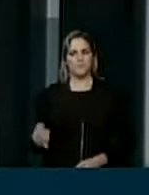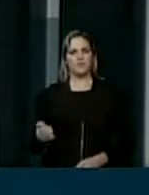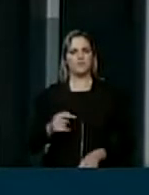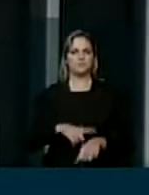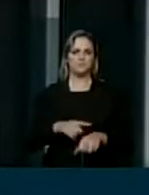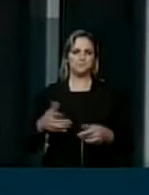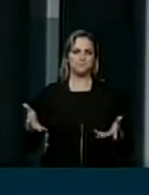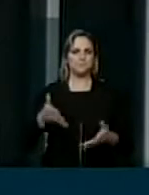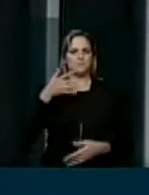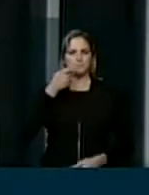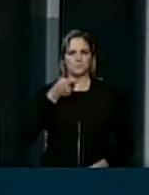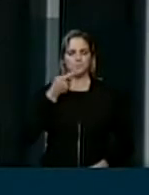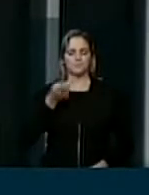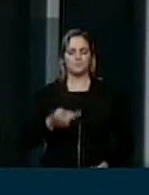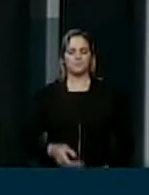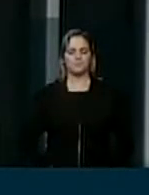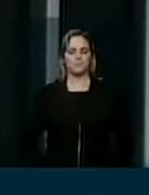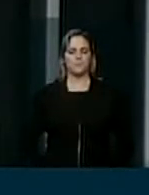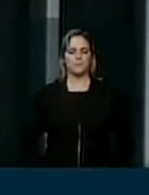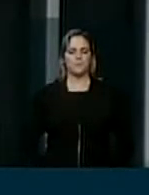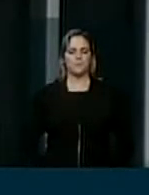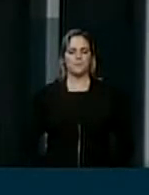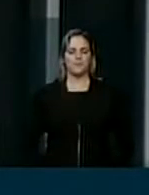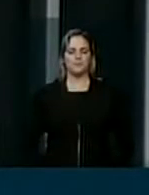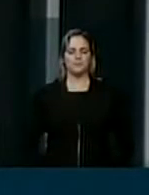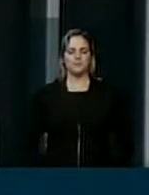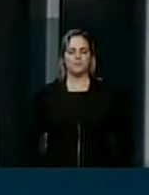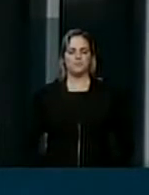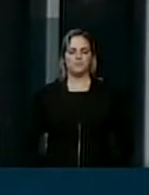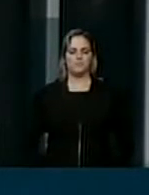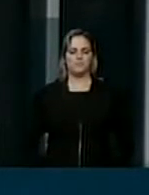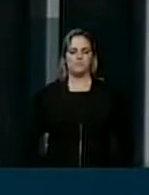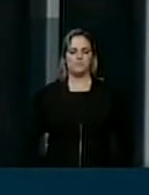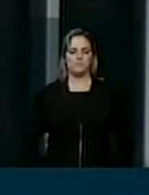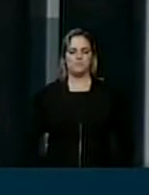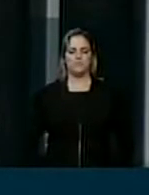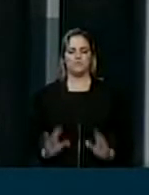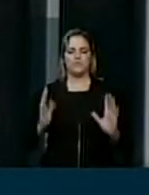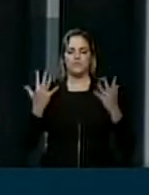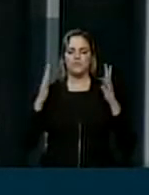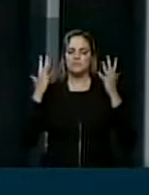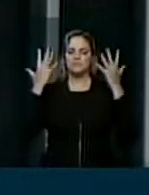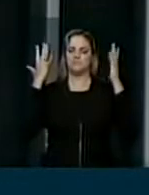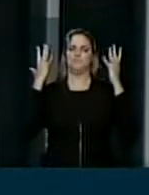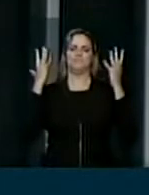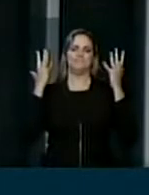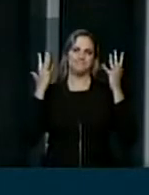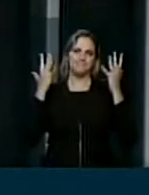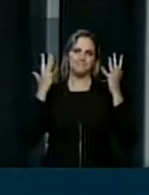estado empreendedor, com características empreendedoras, como sempre foi Santa Catarina.